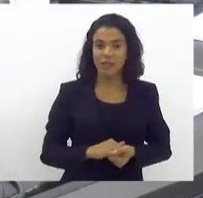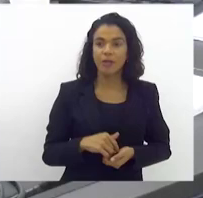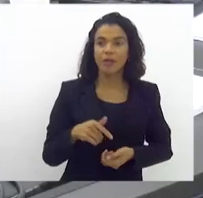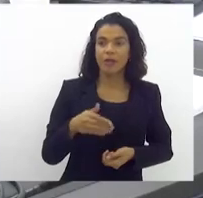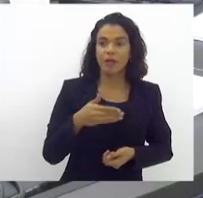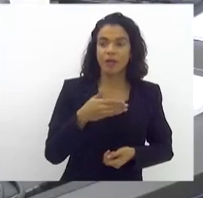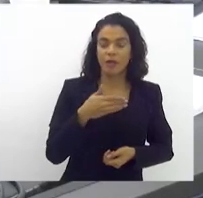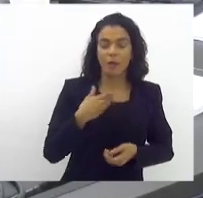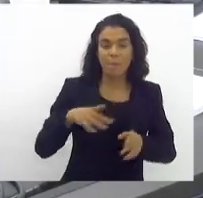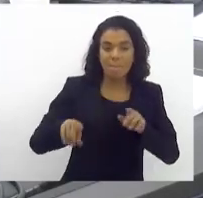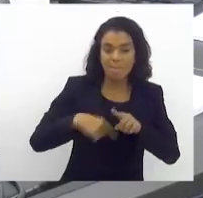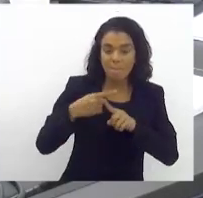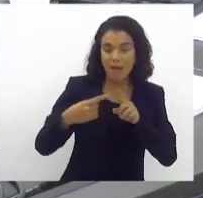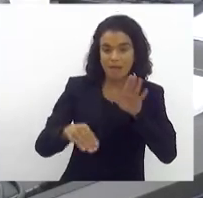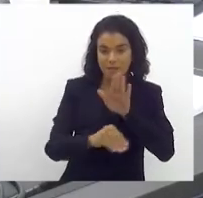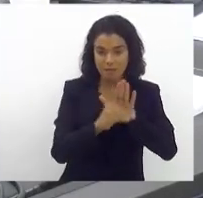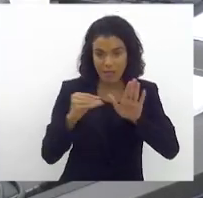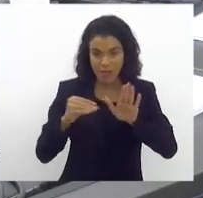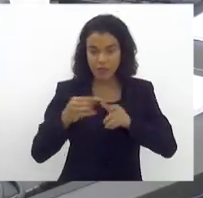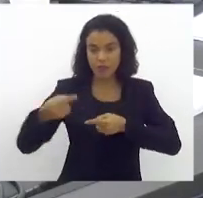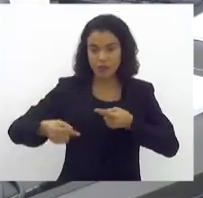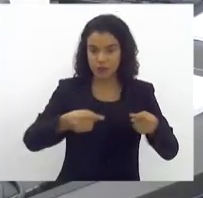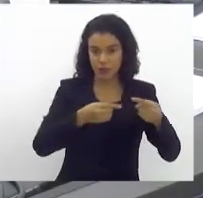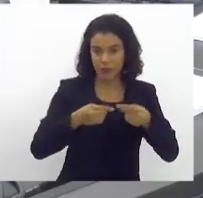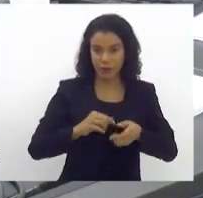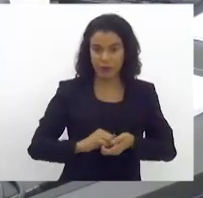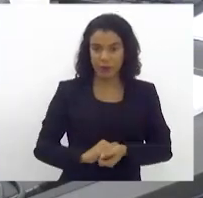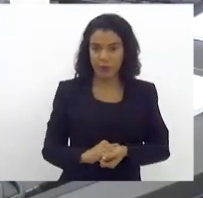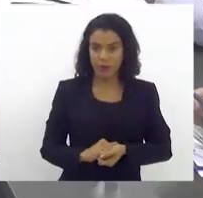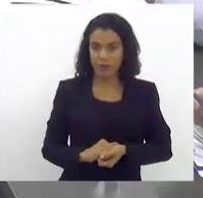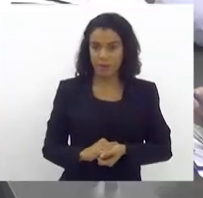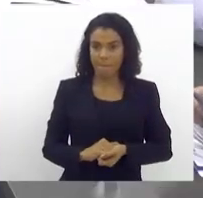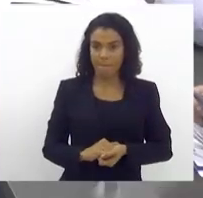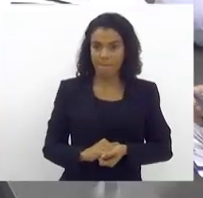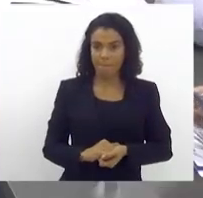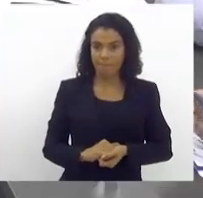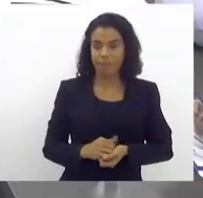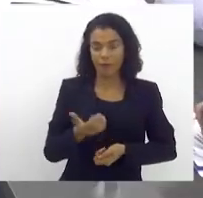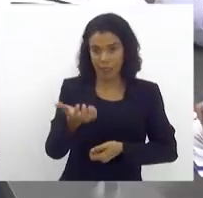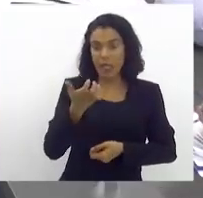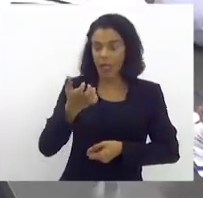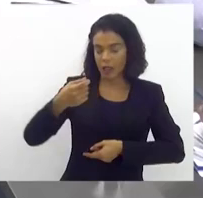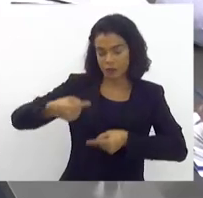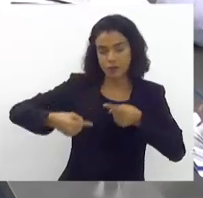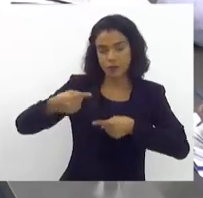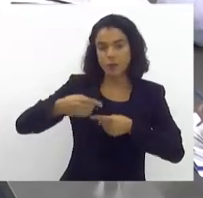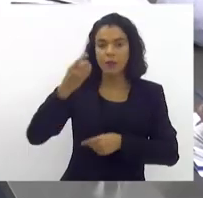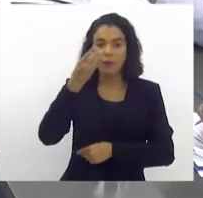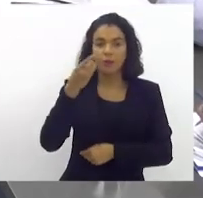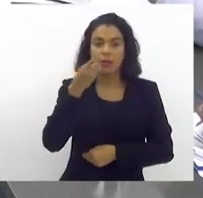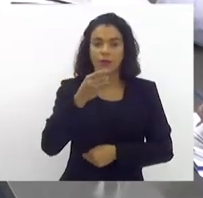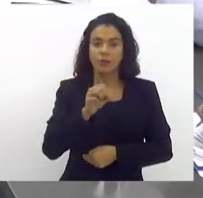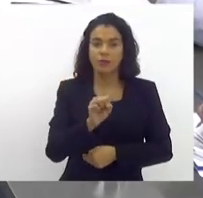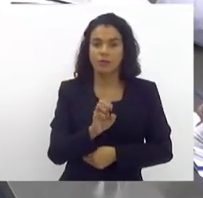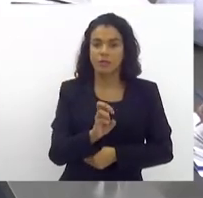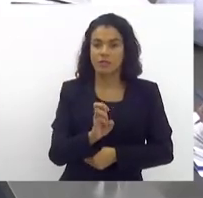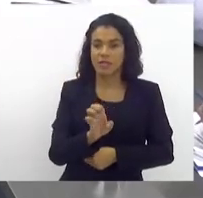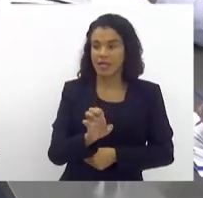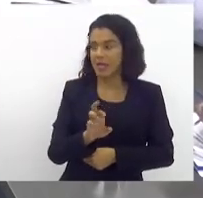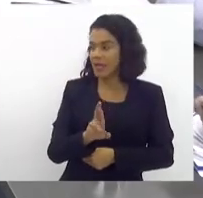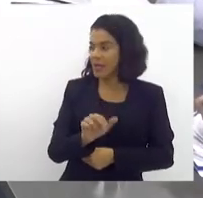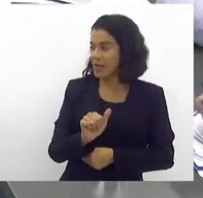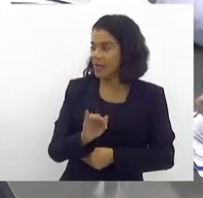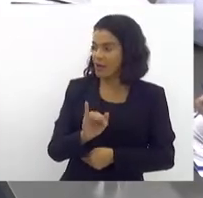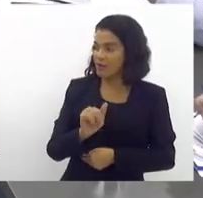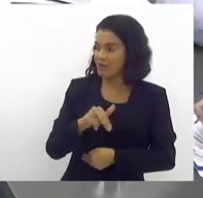legalidade com emendas. Em discussão. Para discutir, senhor presidente. Para discutir, deputado Flávio Serafini. Senhor presidente,